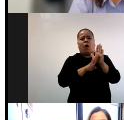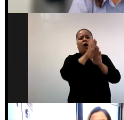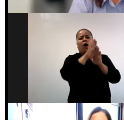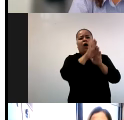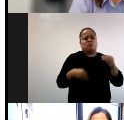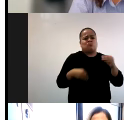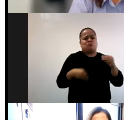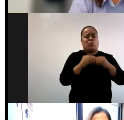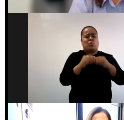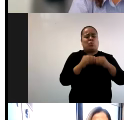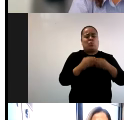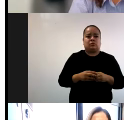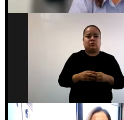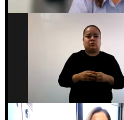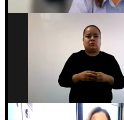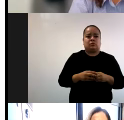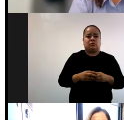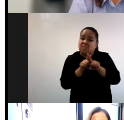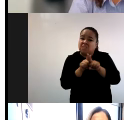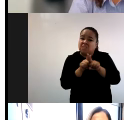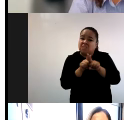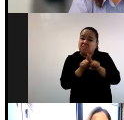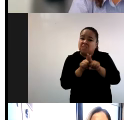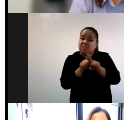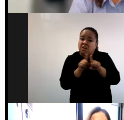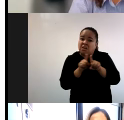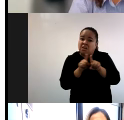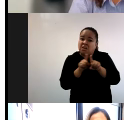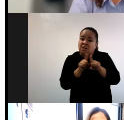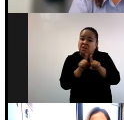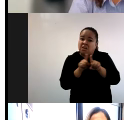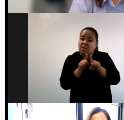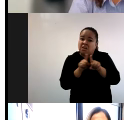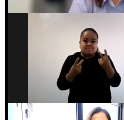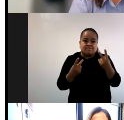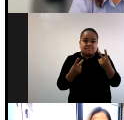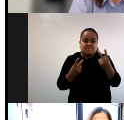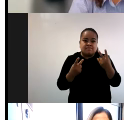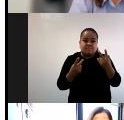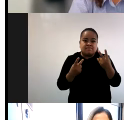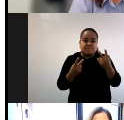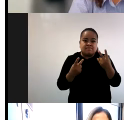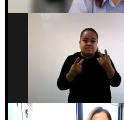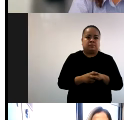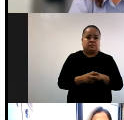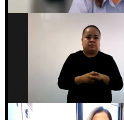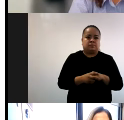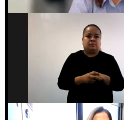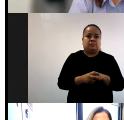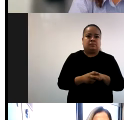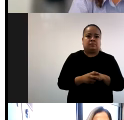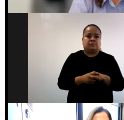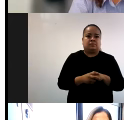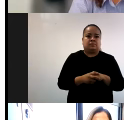tanto às zoonoses, mas também já foram identificados casos que não têm antecedentes de